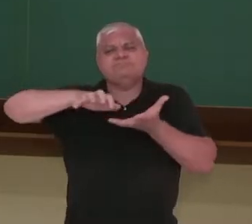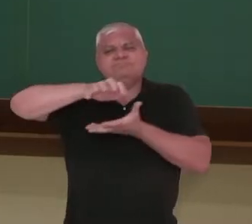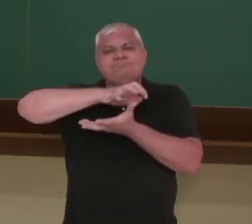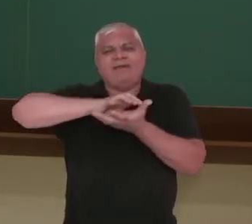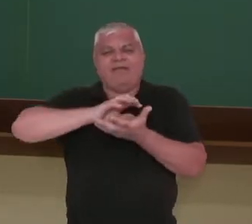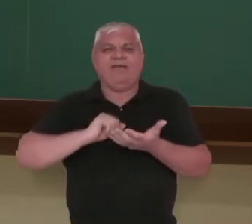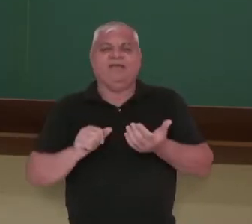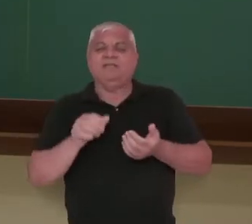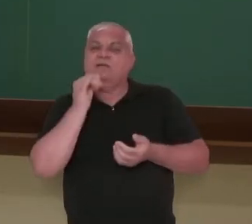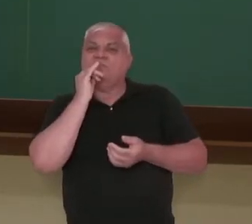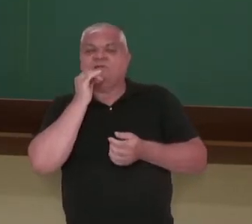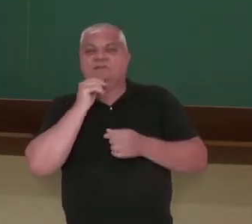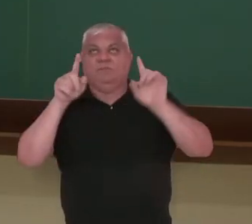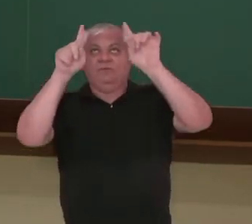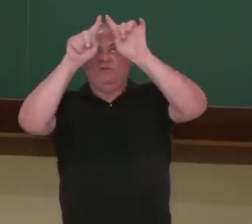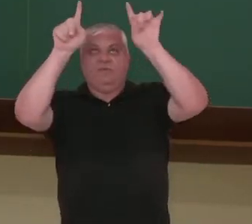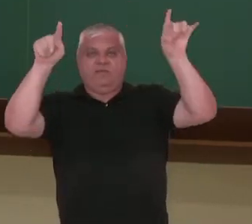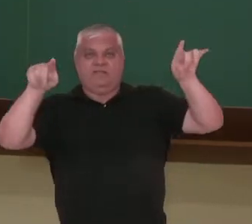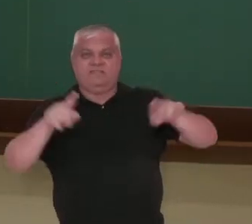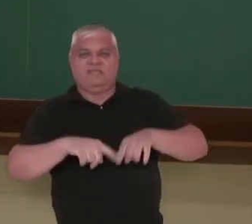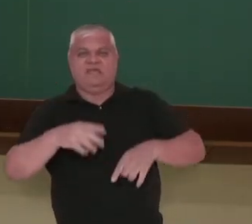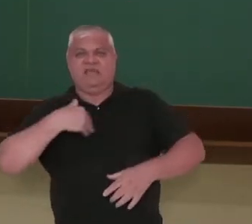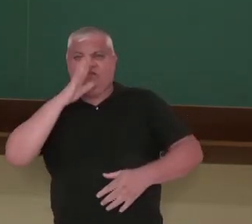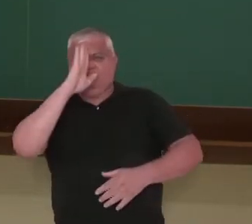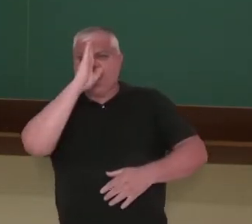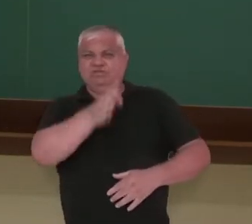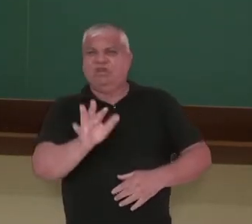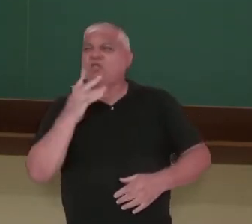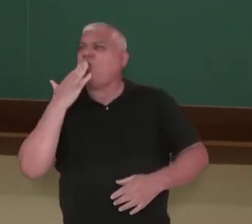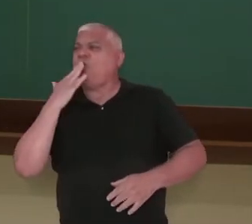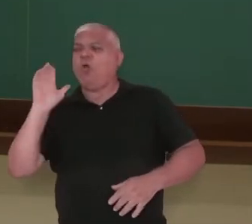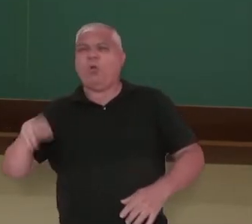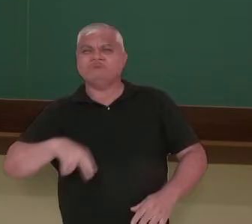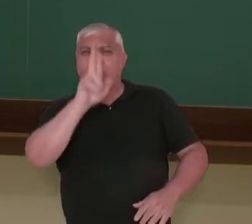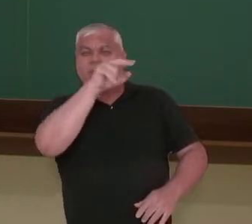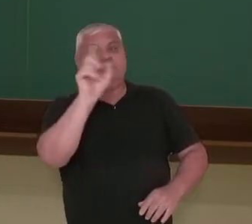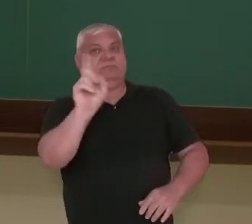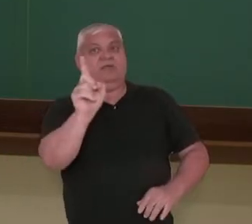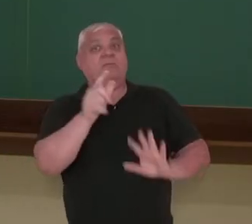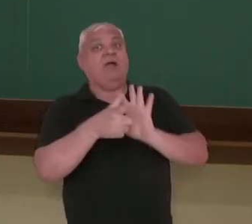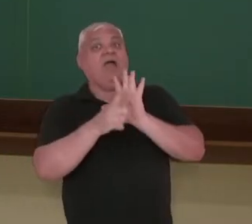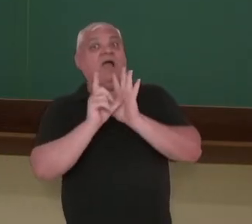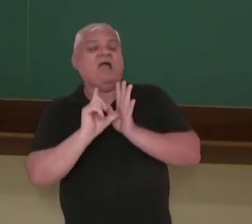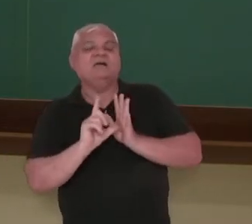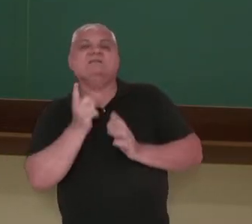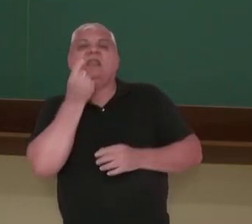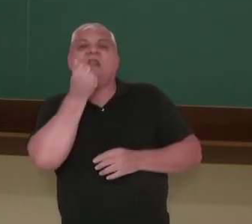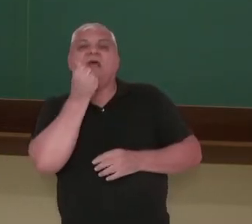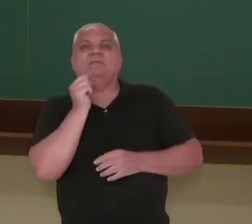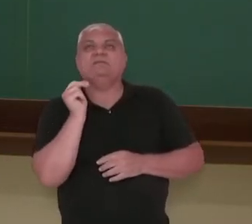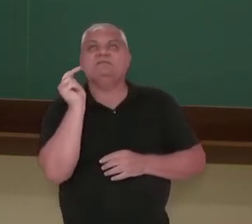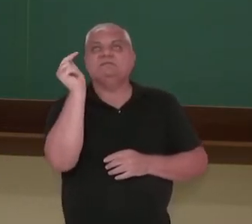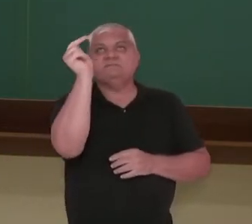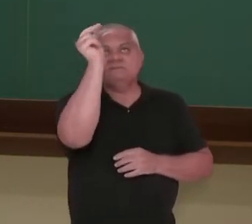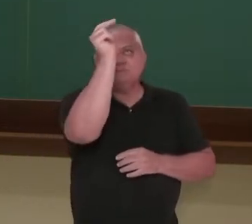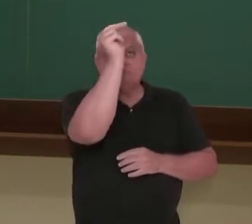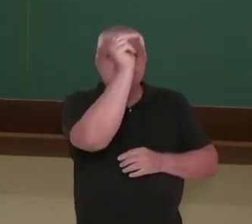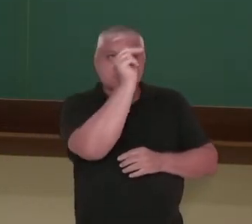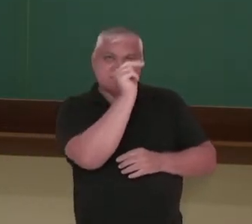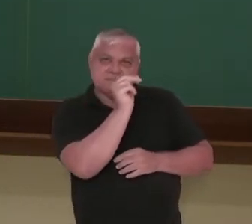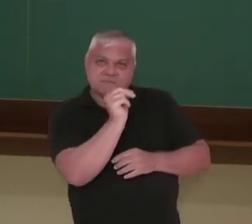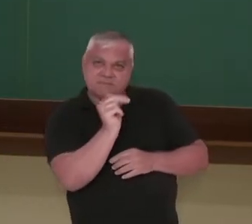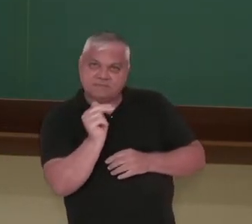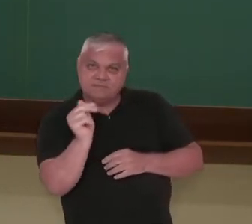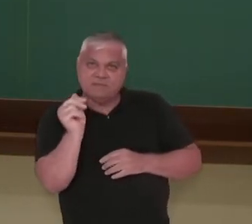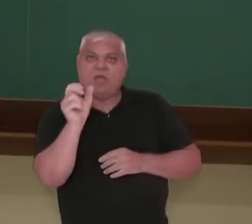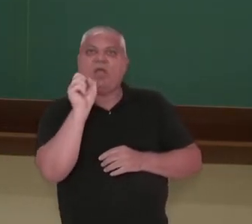tela de pintura, você não vai pintar diretamente da tela, você vai pegar essa tela, você vai fazer um desenho que é uma pré-pintura, desenho com lápis, e em